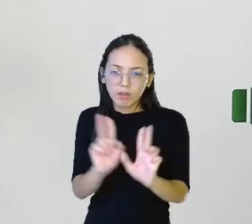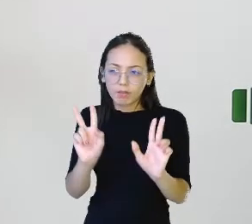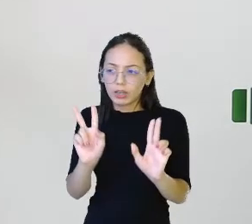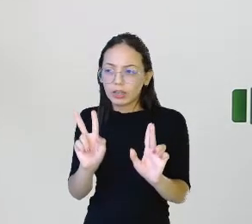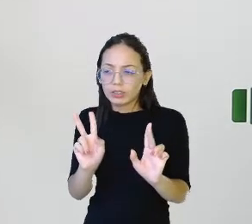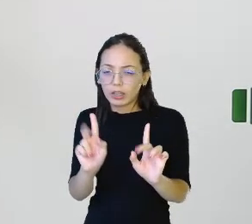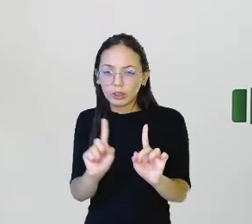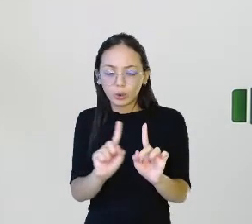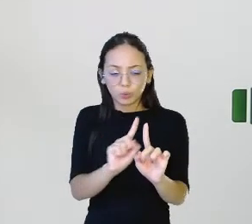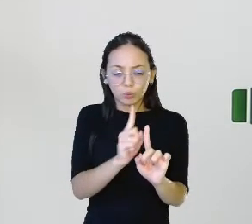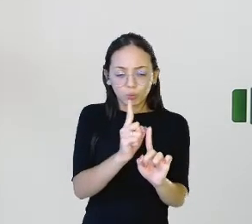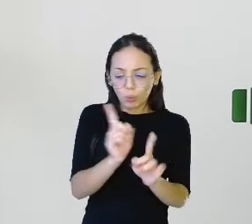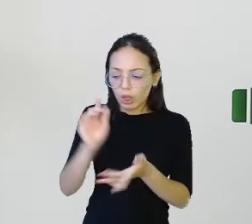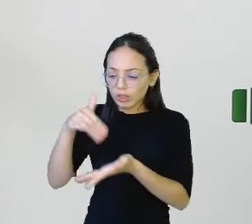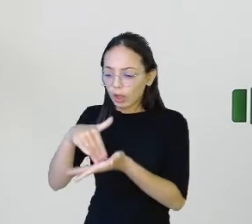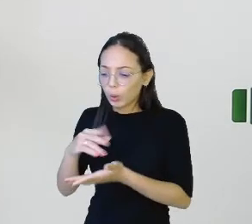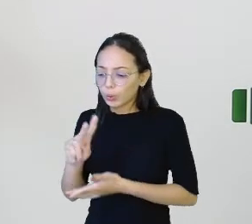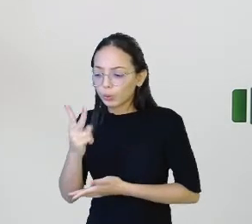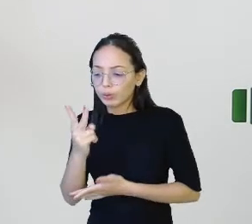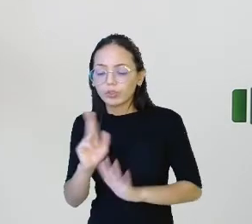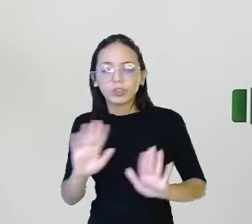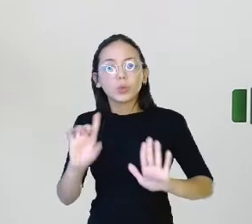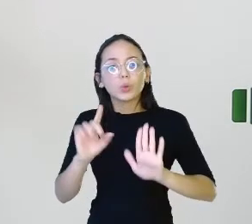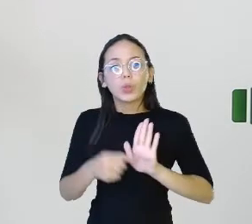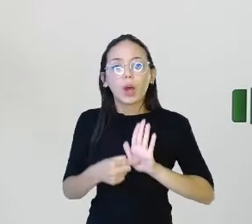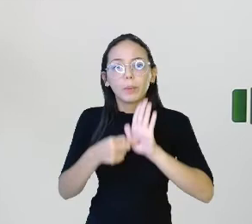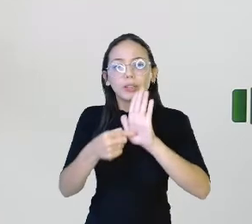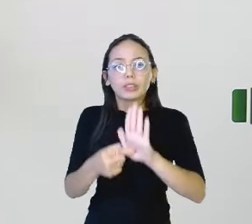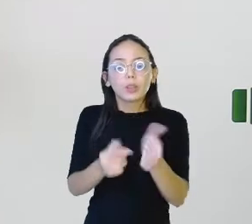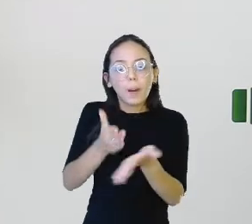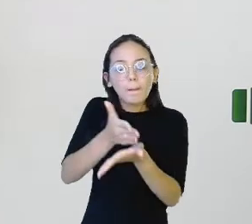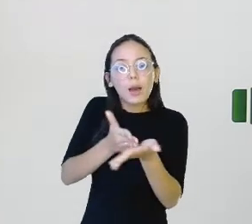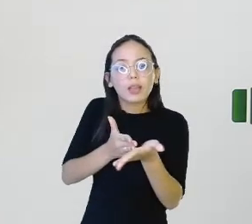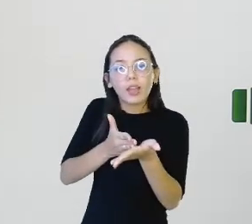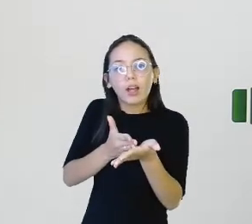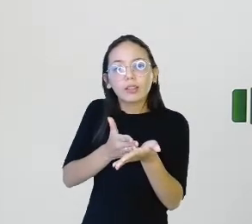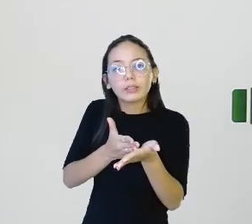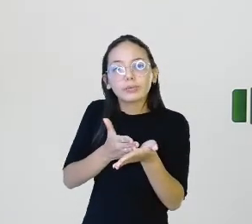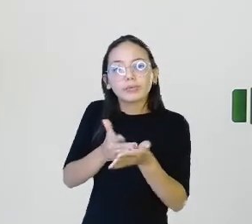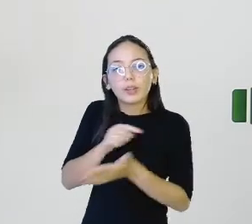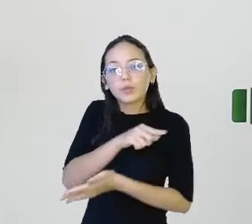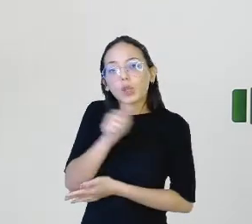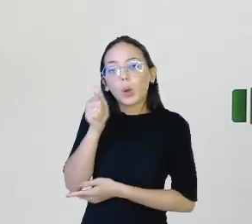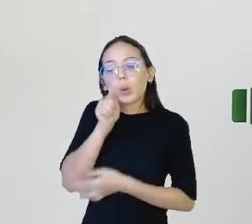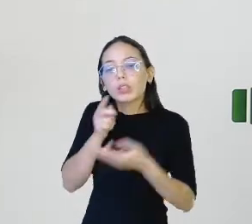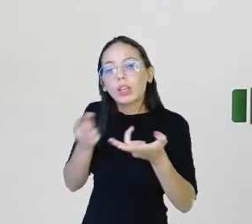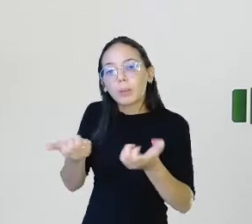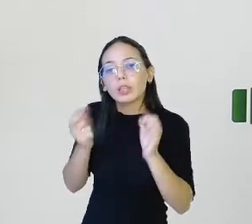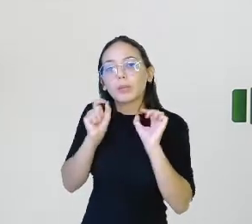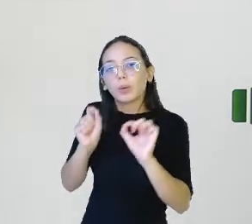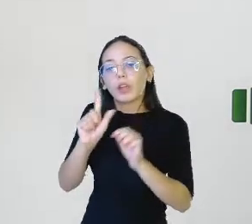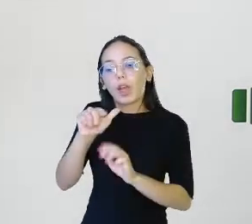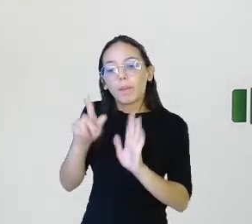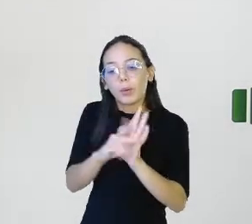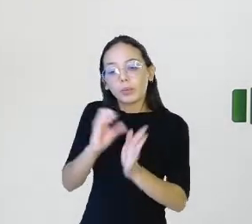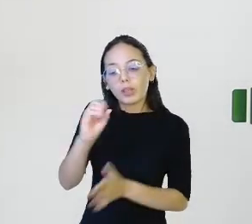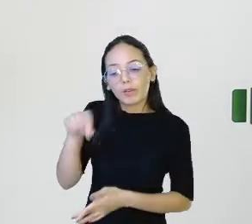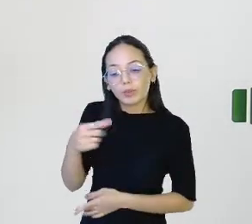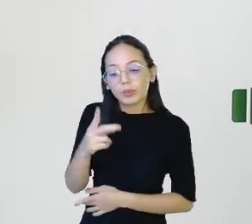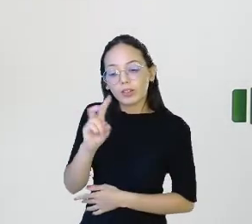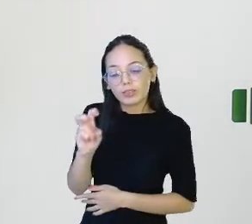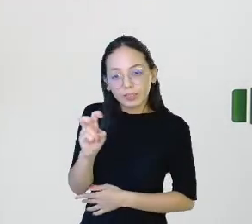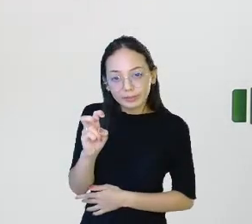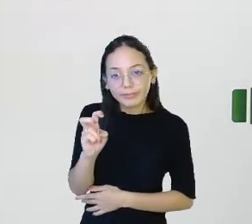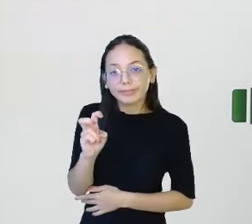1 até o 2. Eu só quero a representação da metade. E aí você vai conseguir ver que é o 0,5. Eu